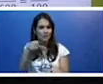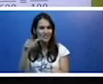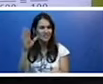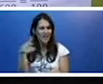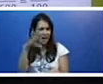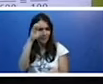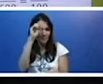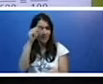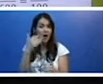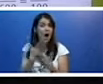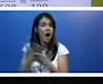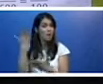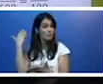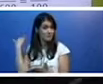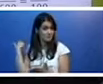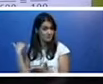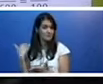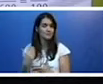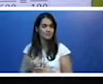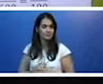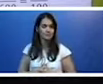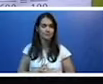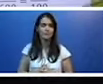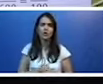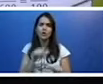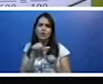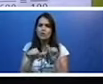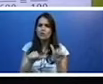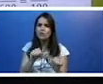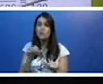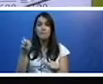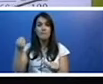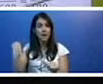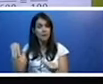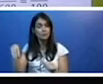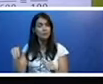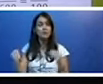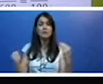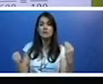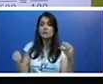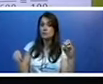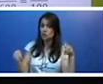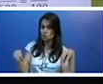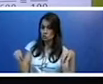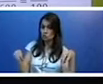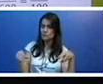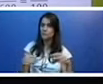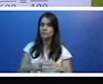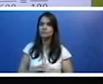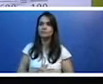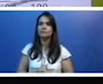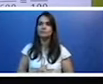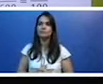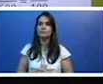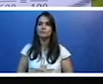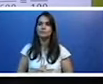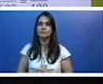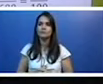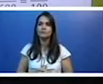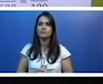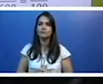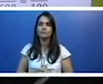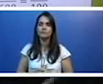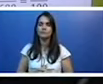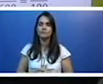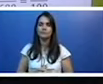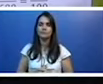anteriores. Vamos lá. Eu sempre vou multiplicar por 10 se eu vou de uma maior para uma menor.